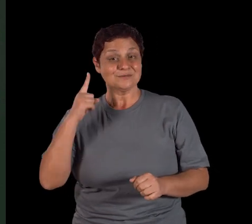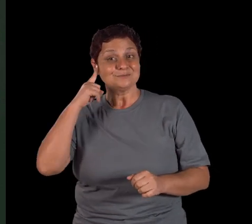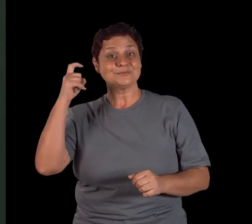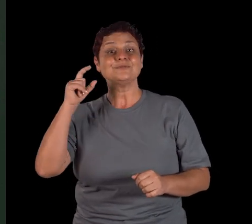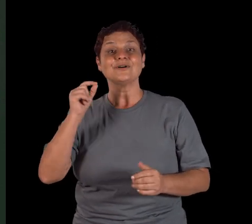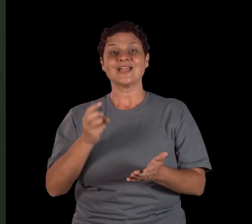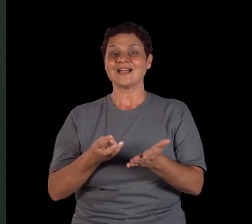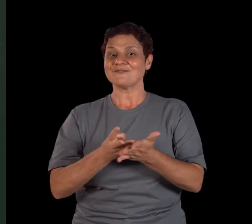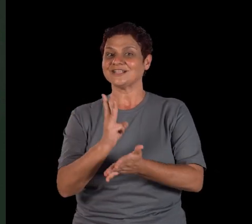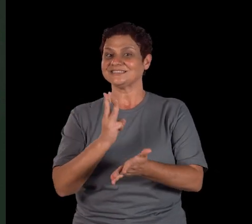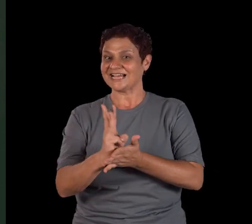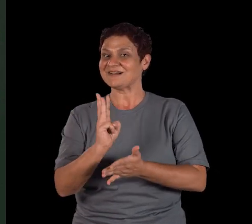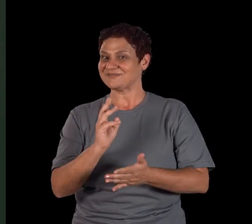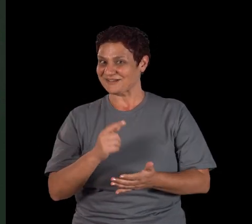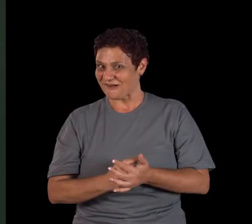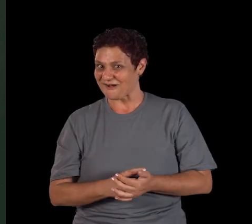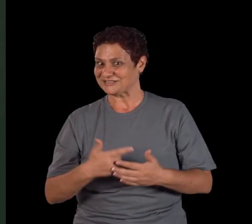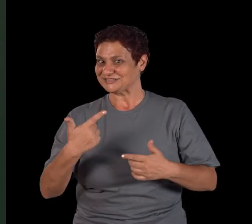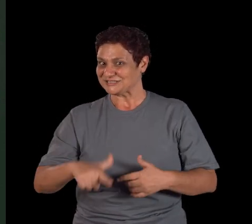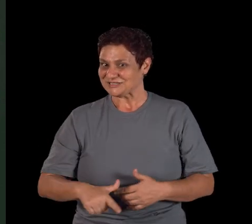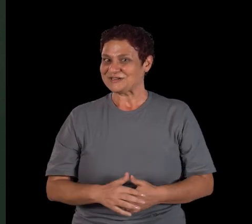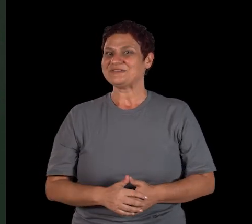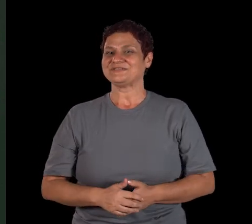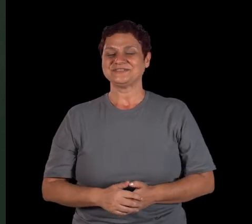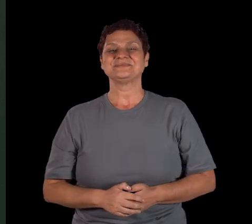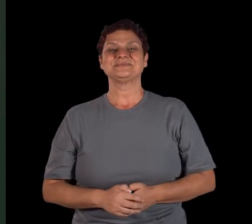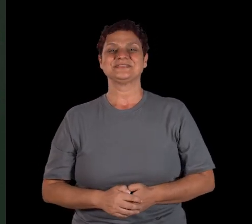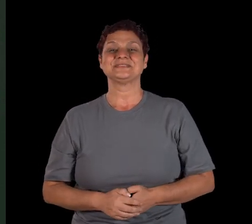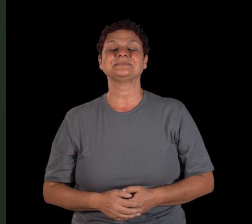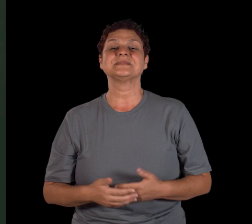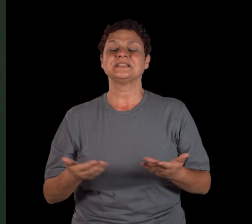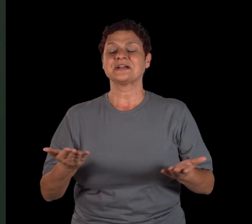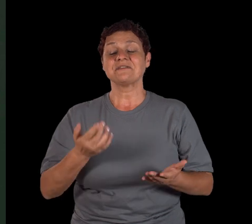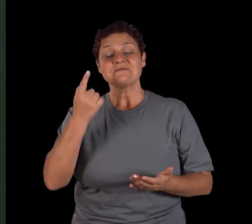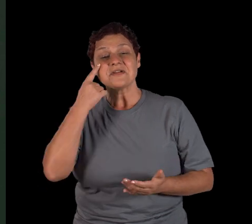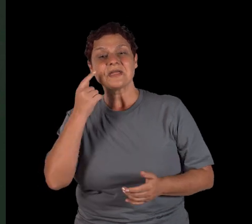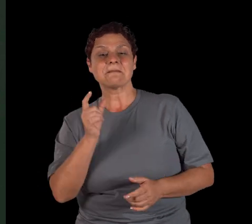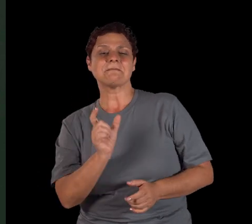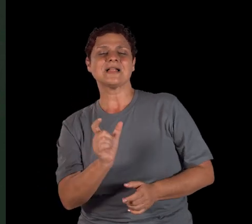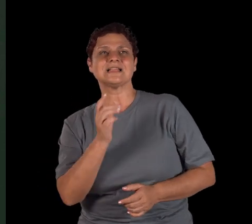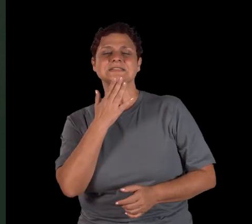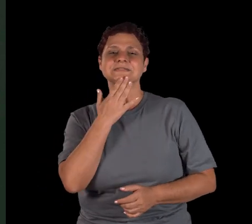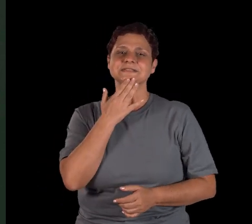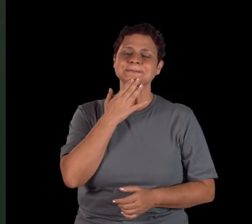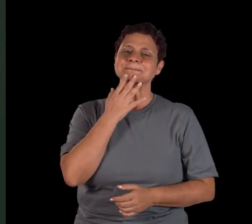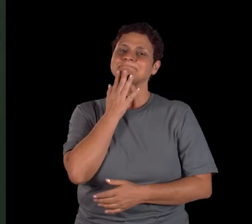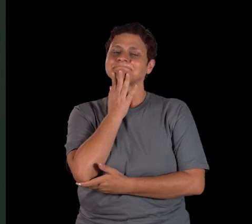alguém me chamando. Olha só, vamos pegar aí a palavra